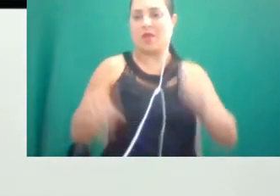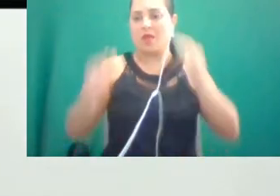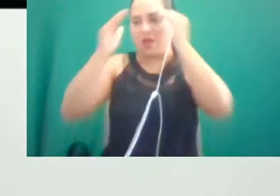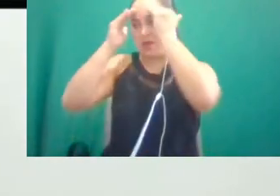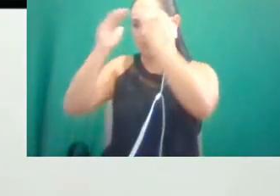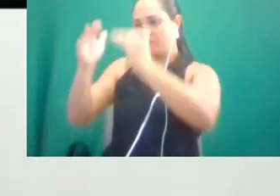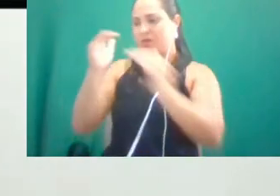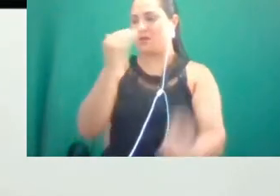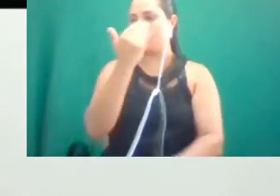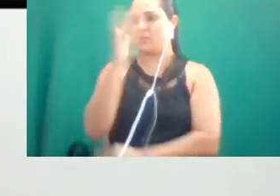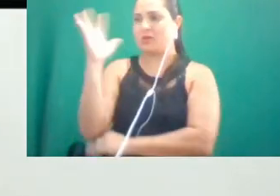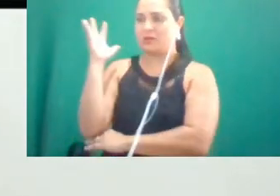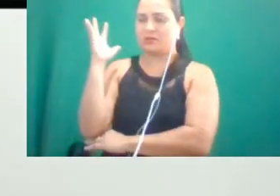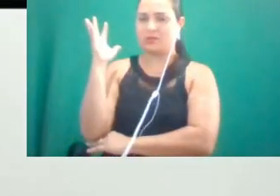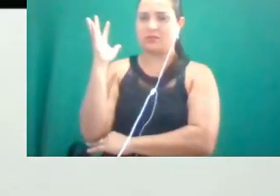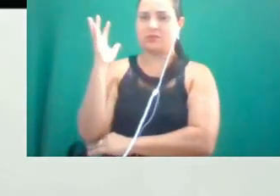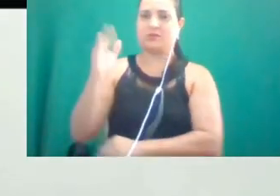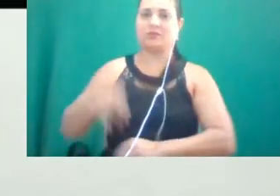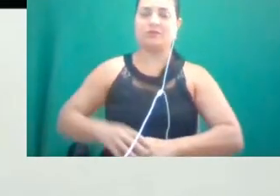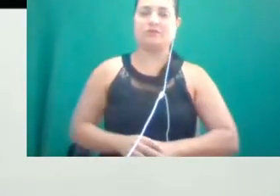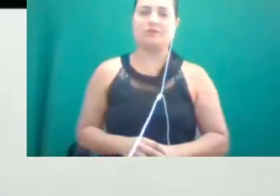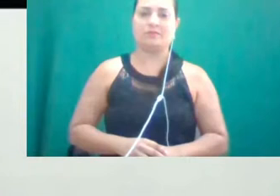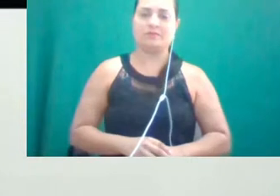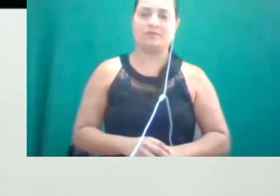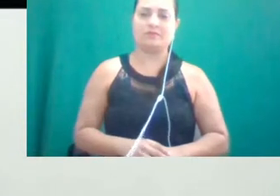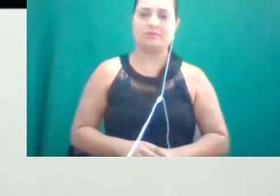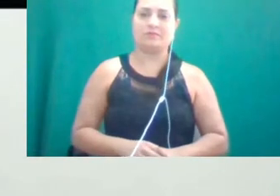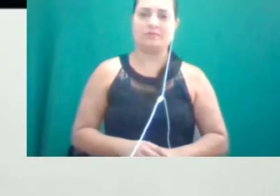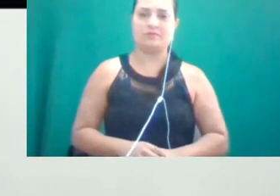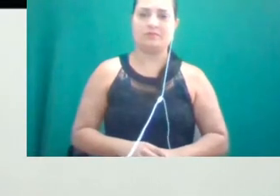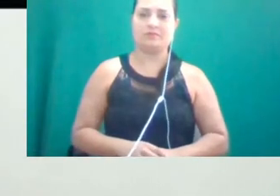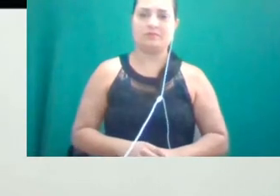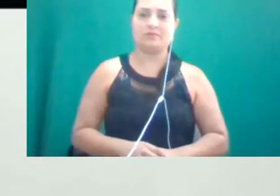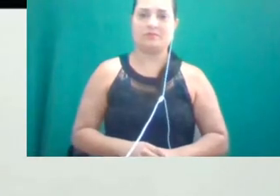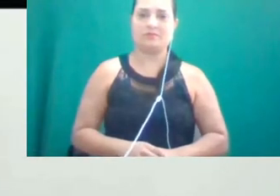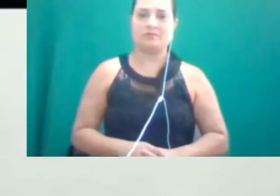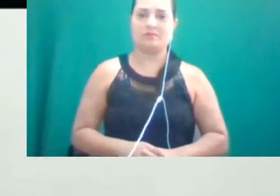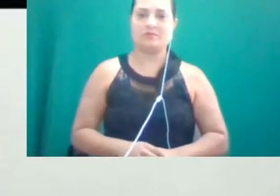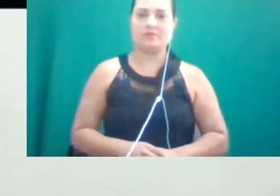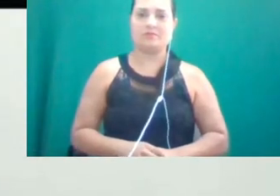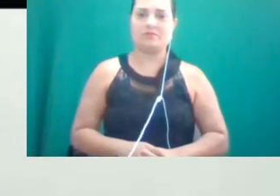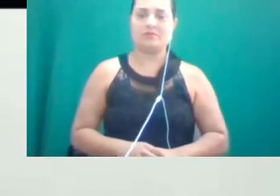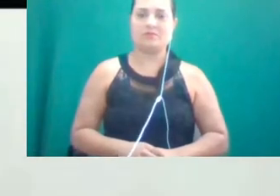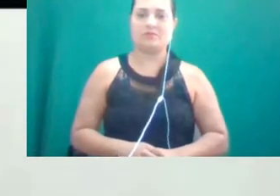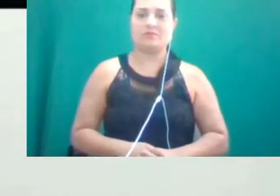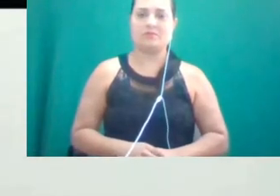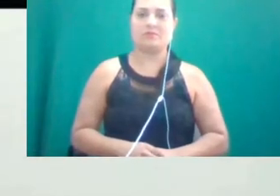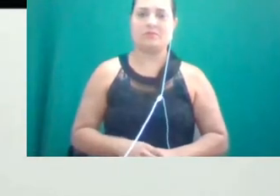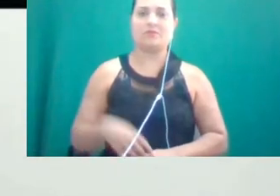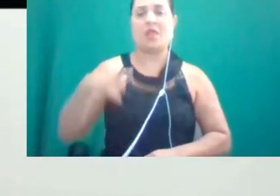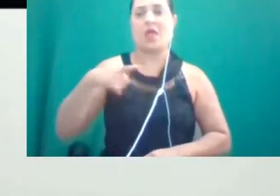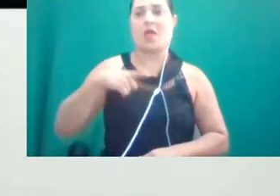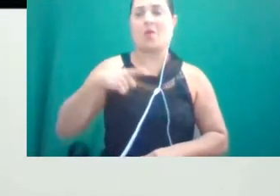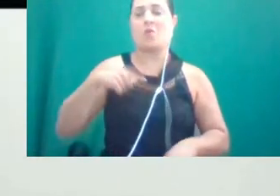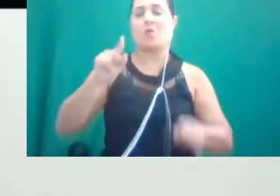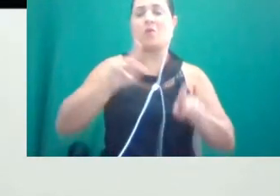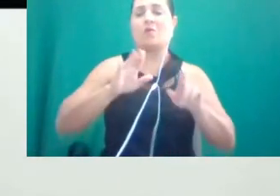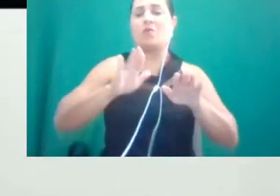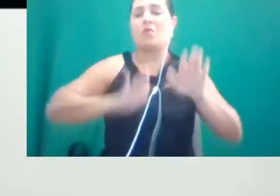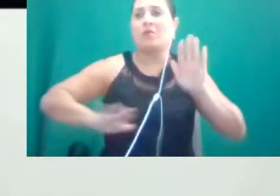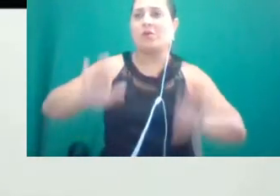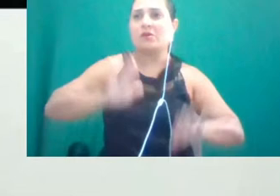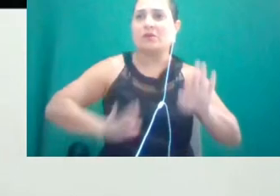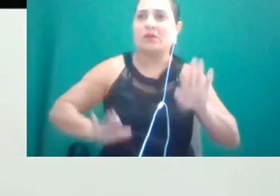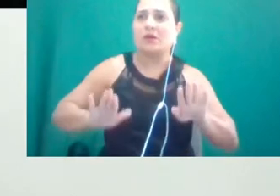a natureza, evitando destruir o equilíbrio ecológico, e colocarei todo o meu conhecimento científico a serviço do